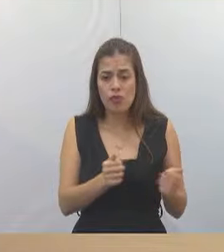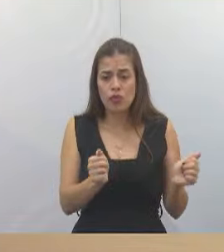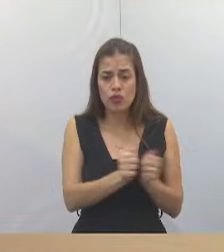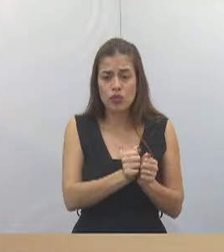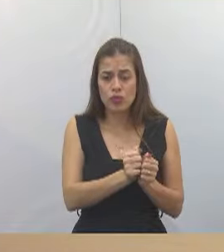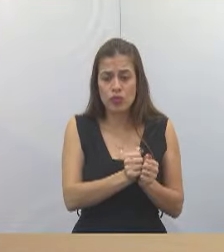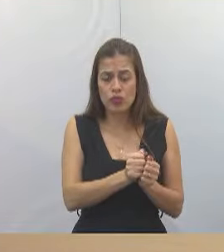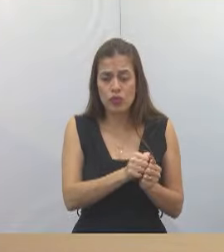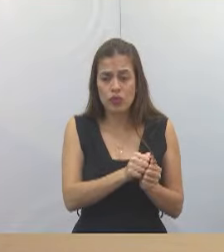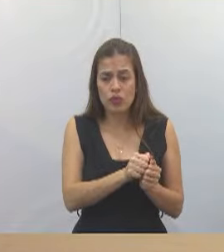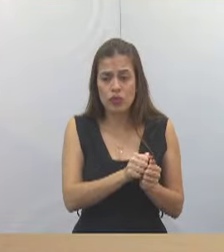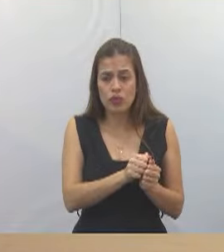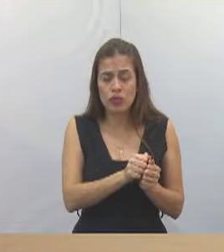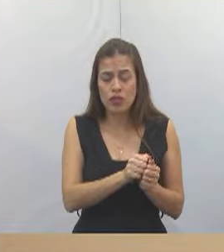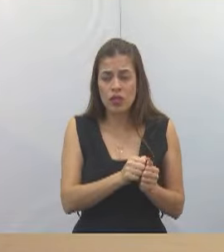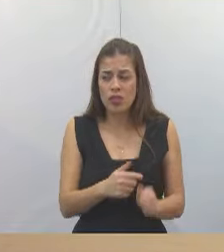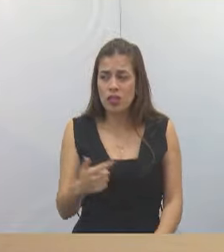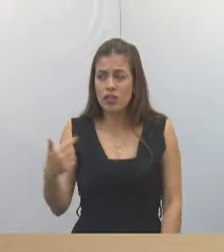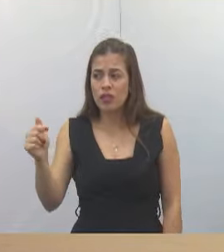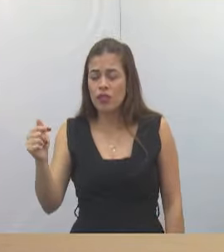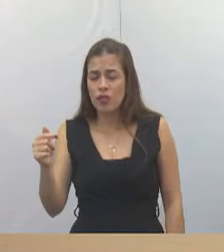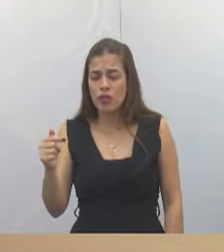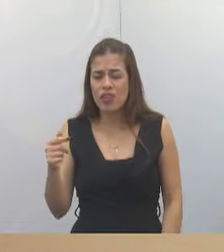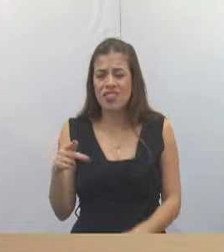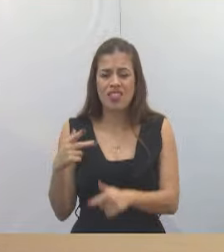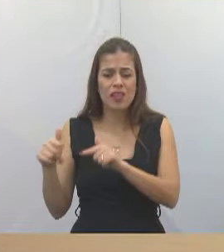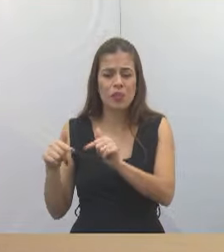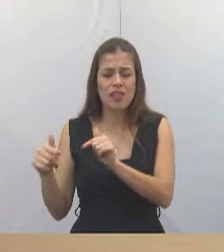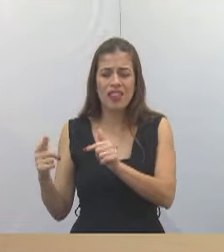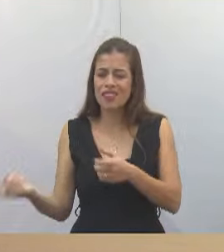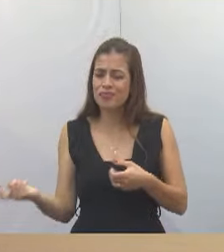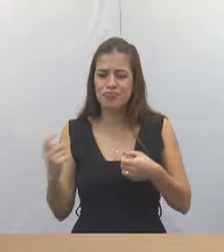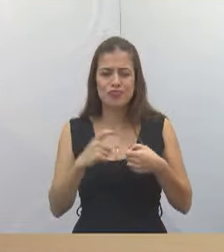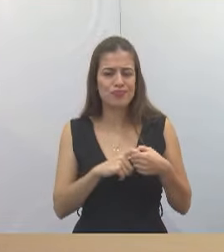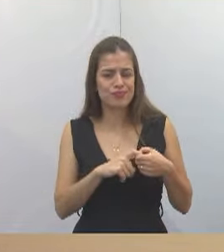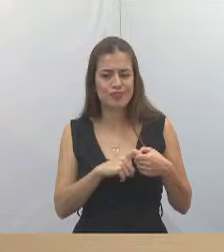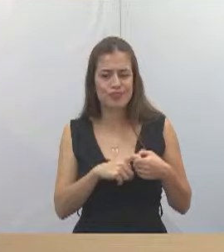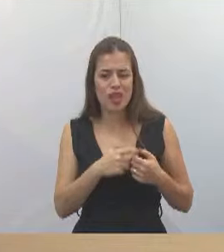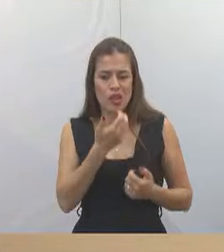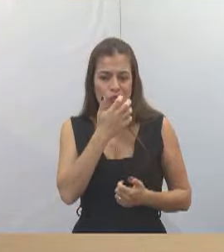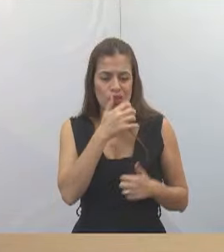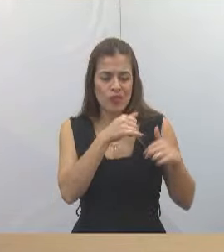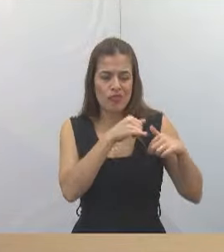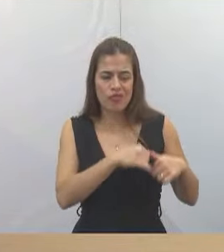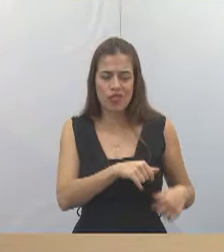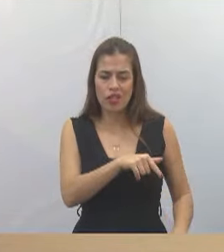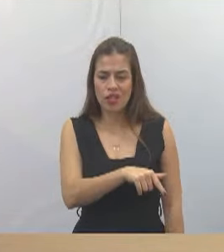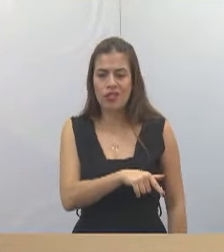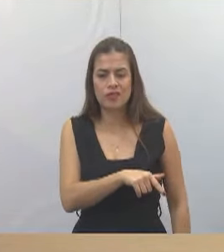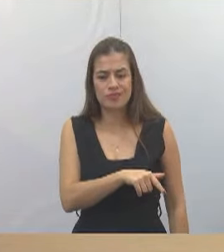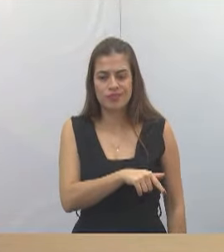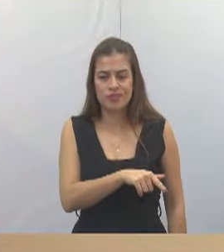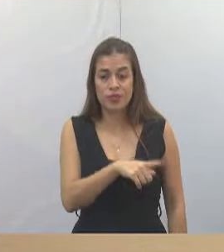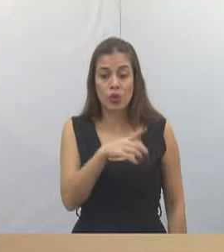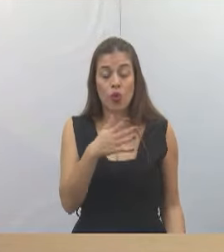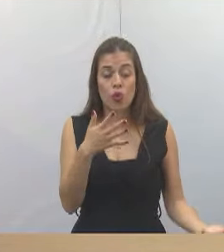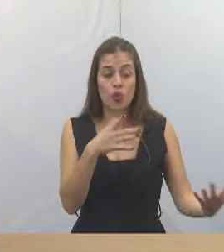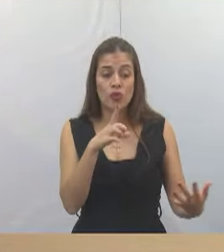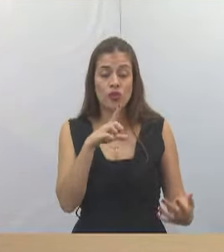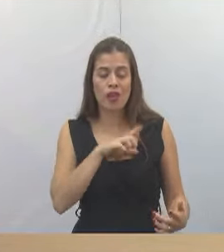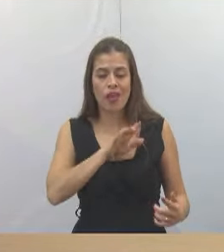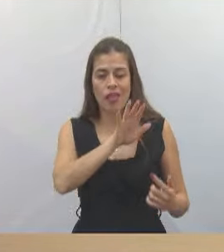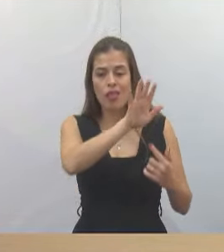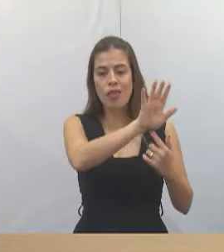uma vez trabalhar e não volta, e o cachorrinho ficou lá o tempo todo. Hoje tem até uma estátua dele, né,